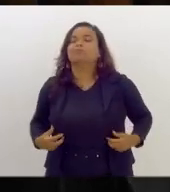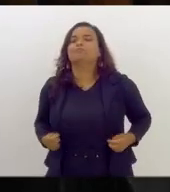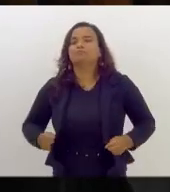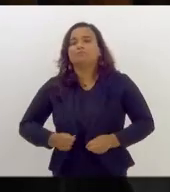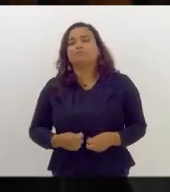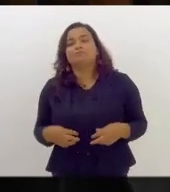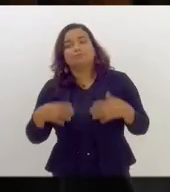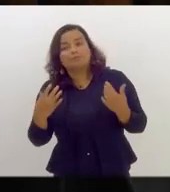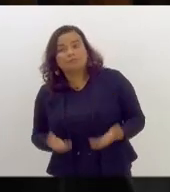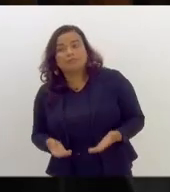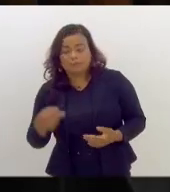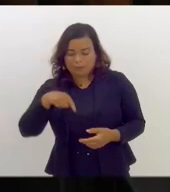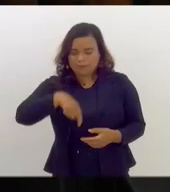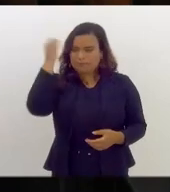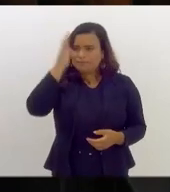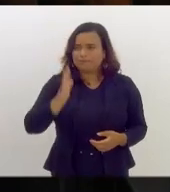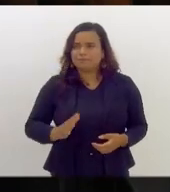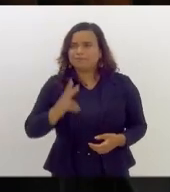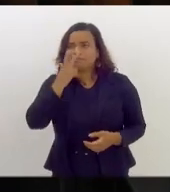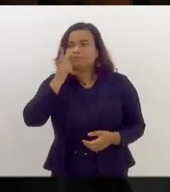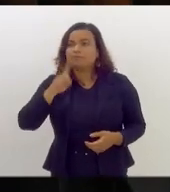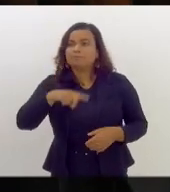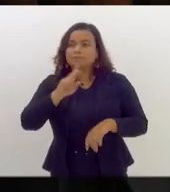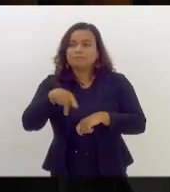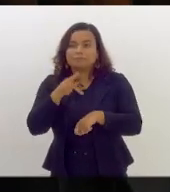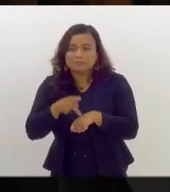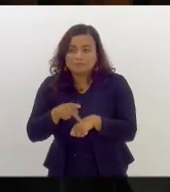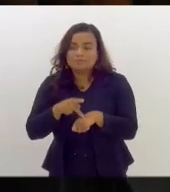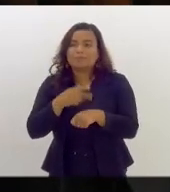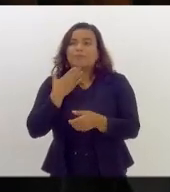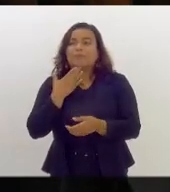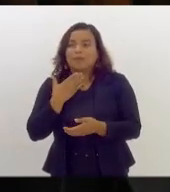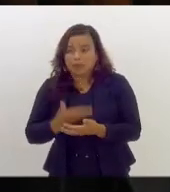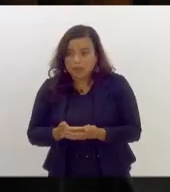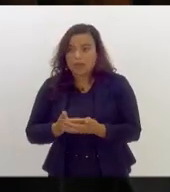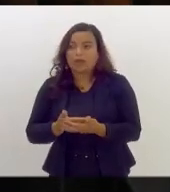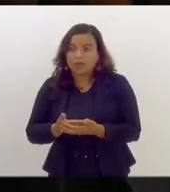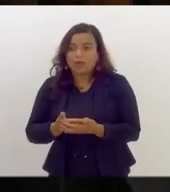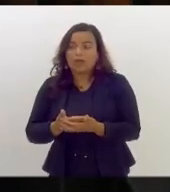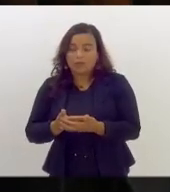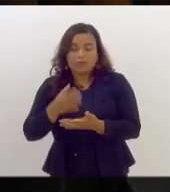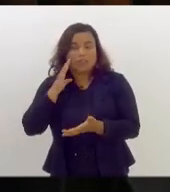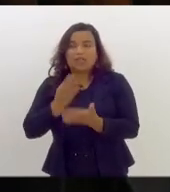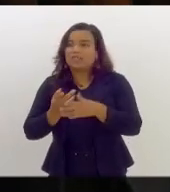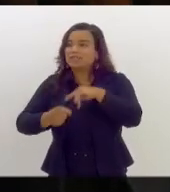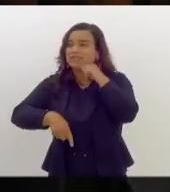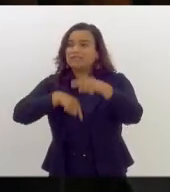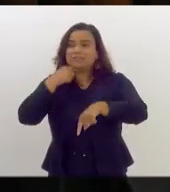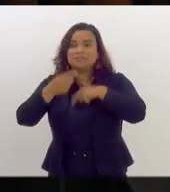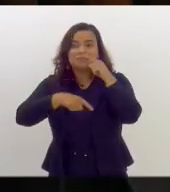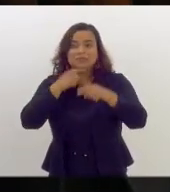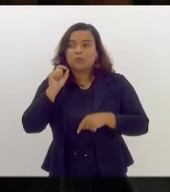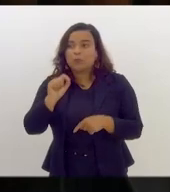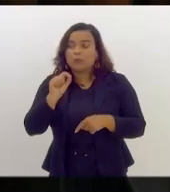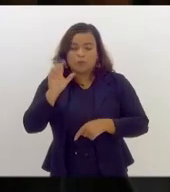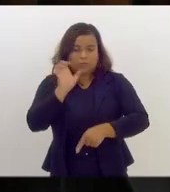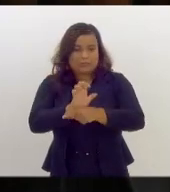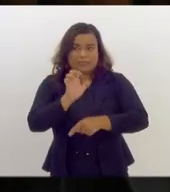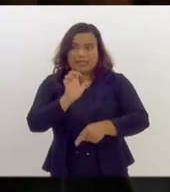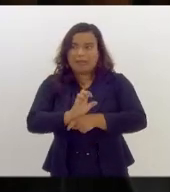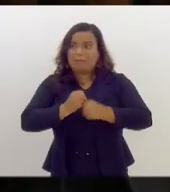Esse é um país que inacreditávelmente a maior estatal